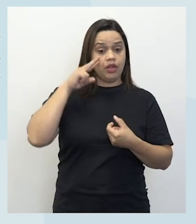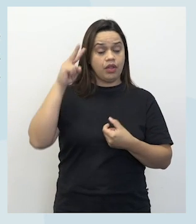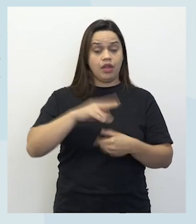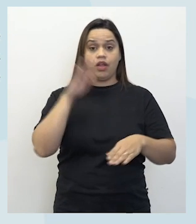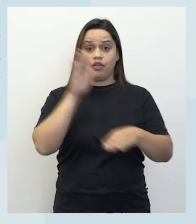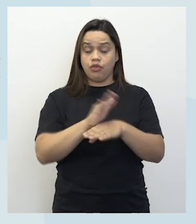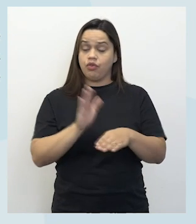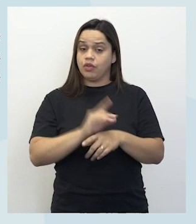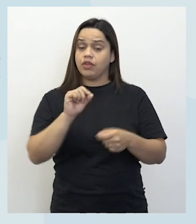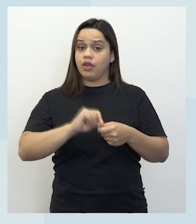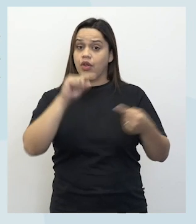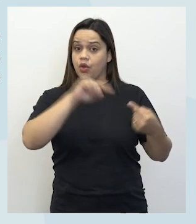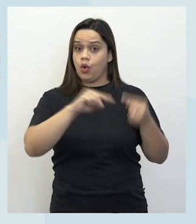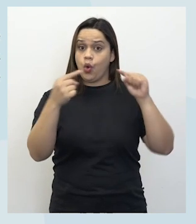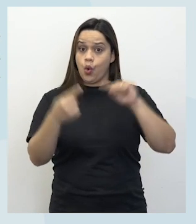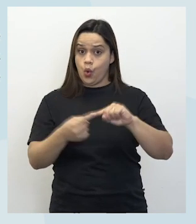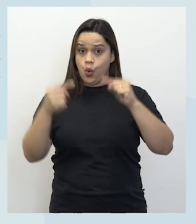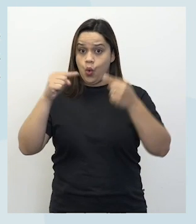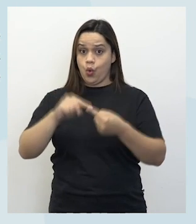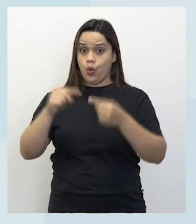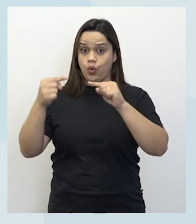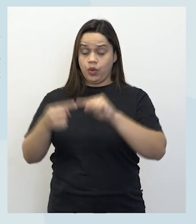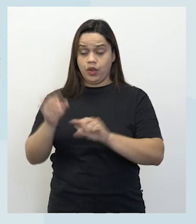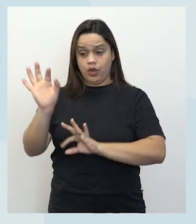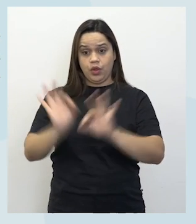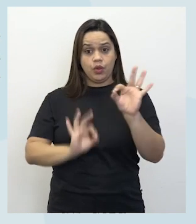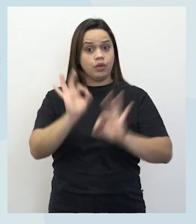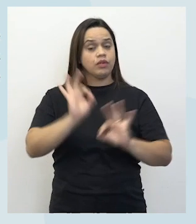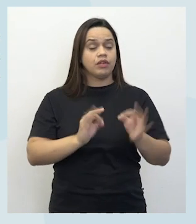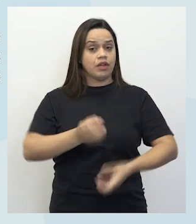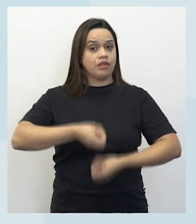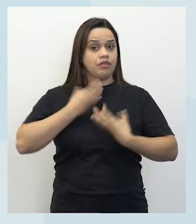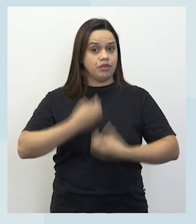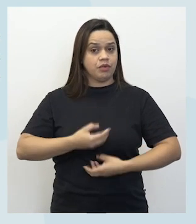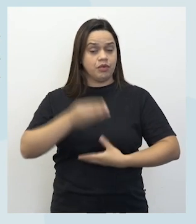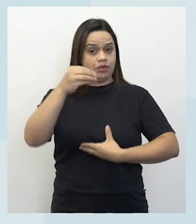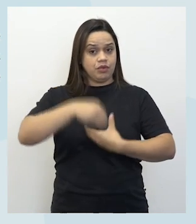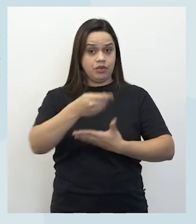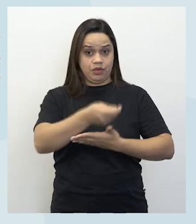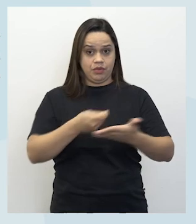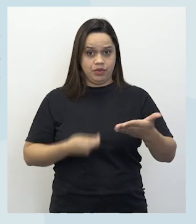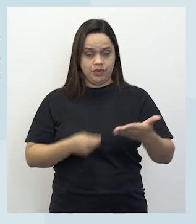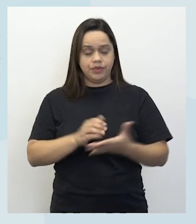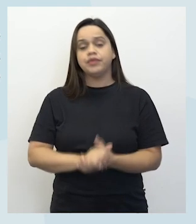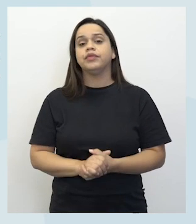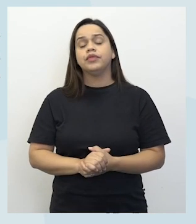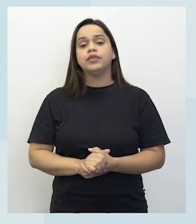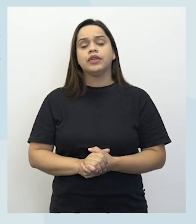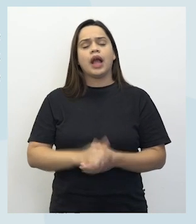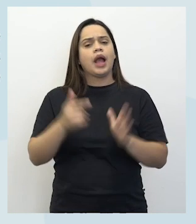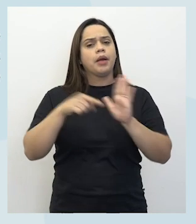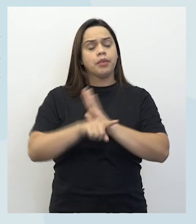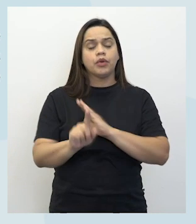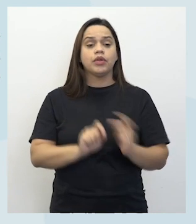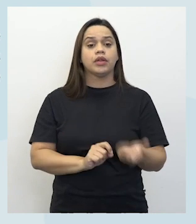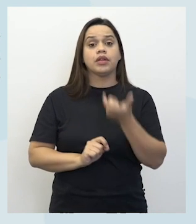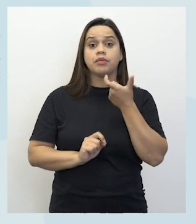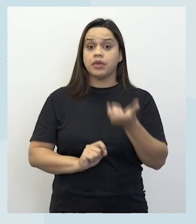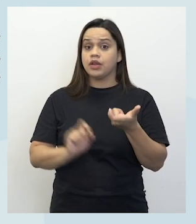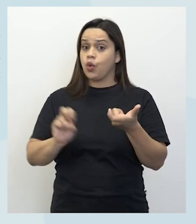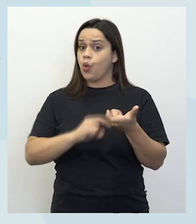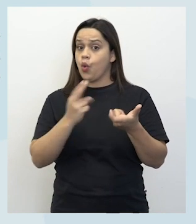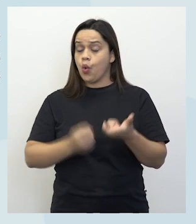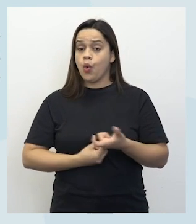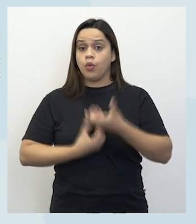a estabelecer a coesão e a organizar as informações do texto. Que expressão ou palavra do texto